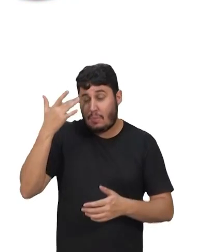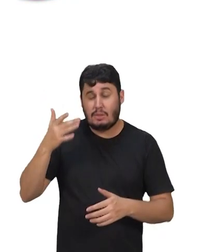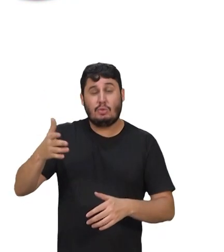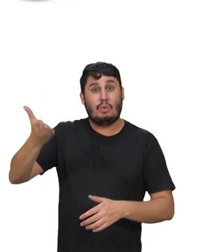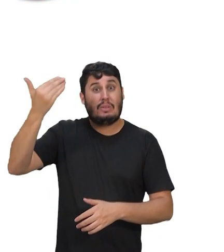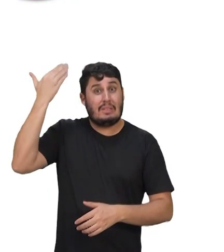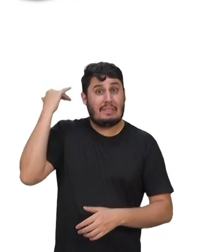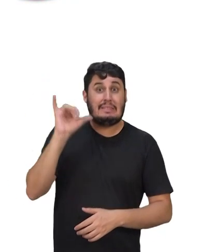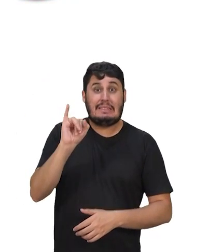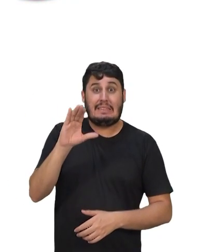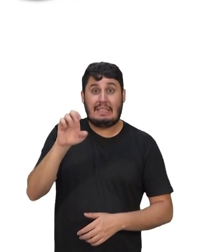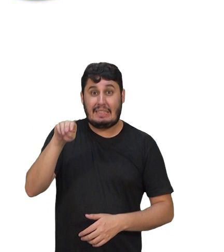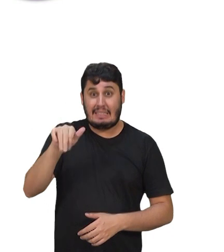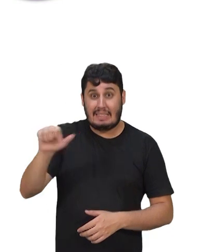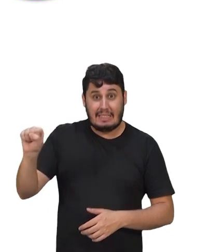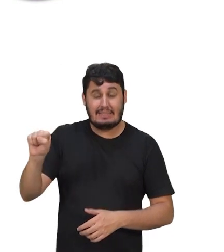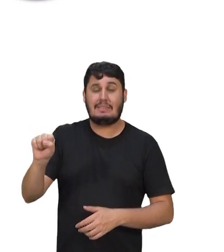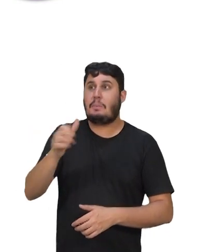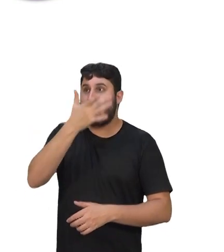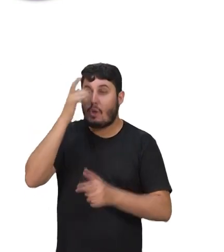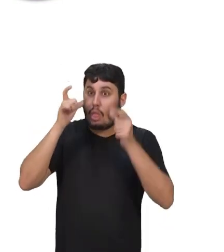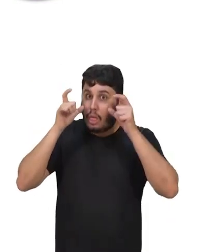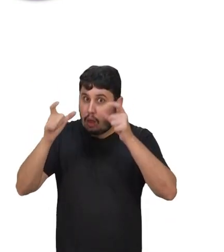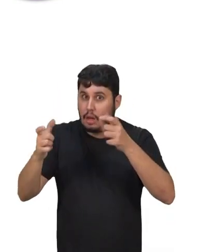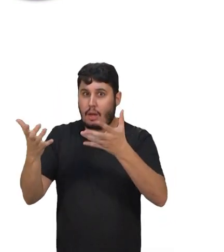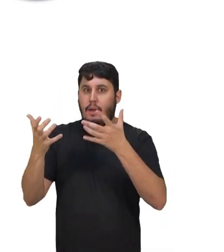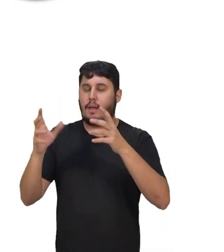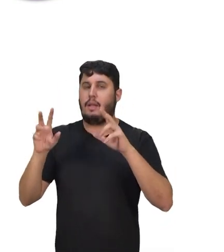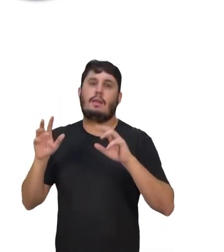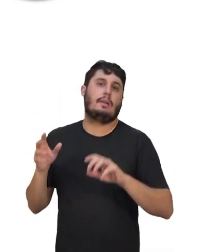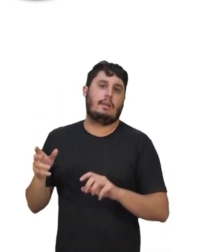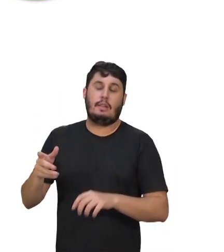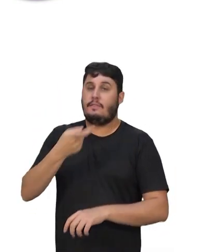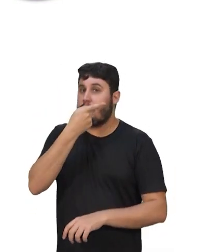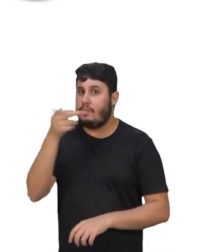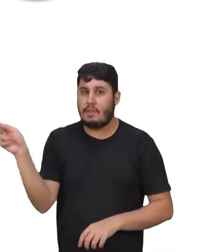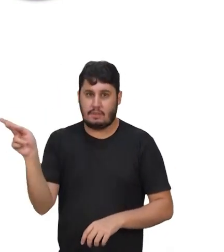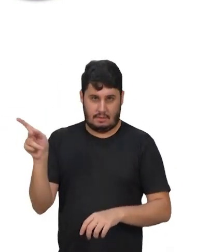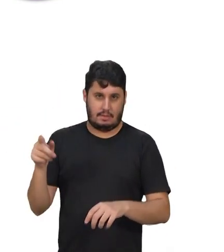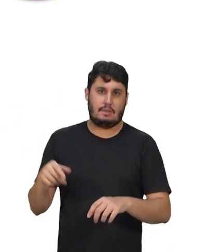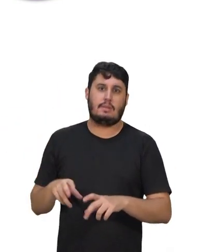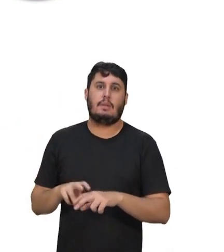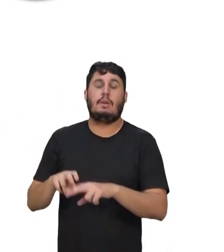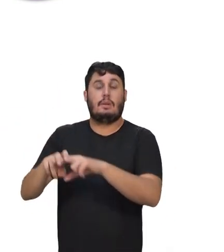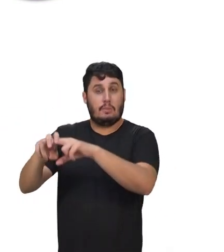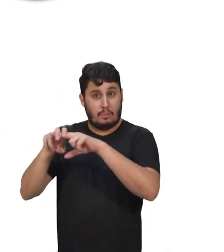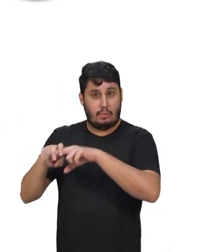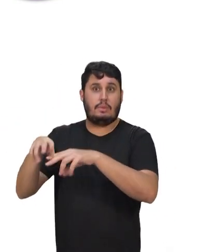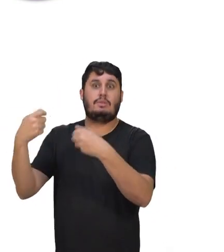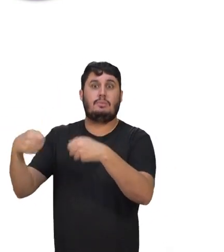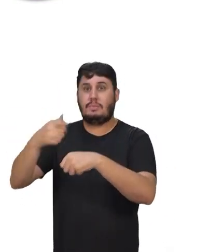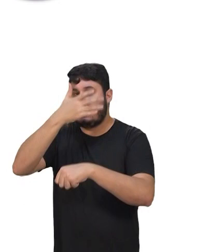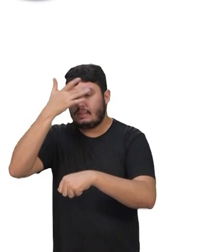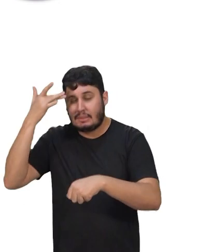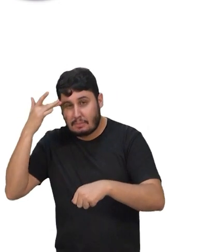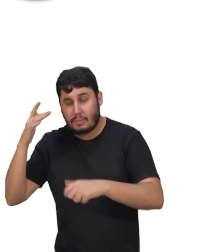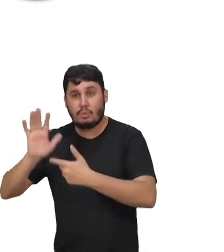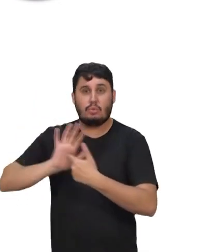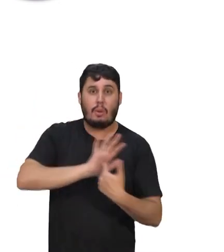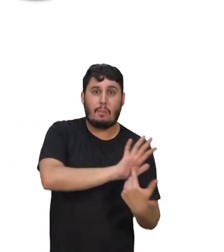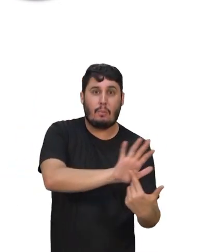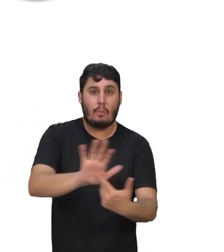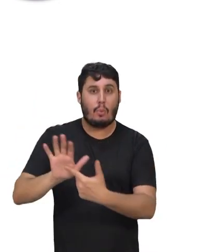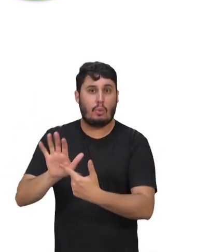pelos povos Inca, ela é uma cidade que está com um grande número de turistas e é preciso tirar esse foco de lá para não